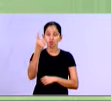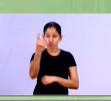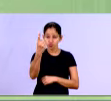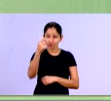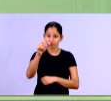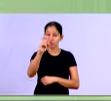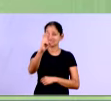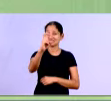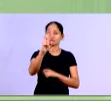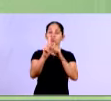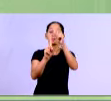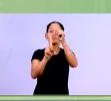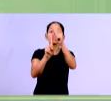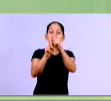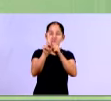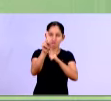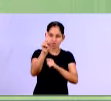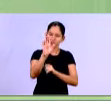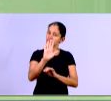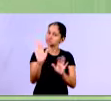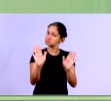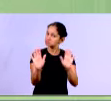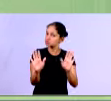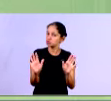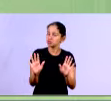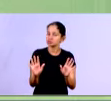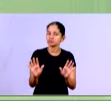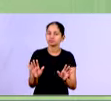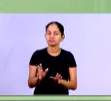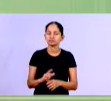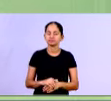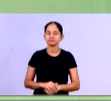1,5% ao mês. 1,5% ao mês.